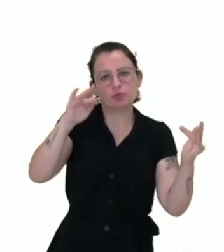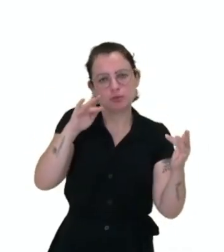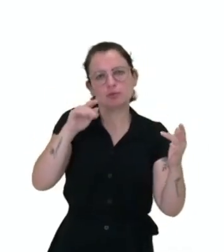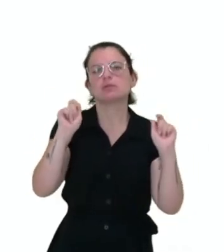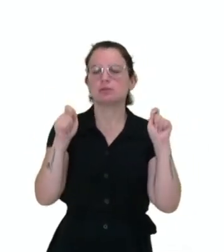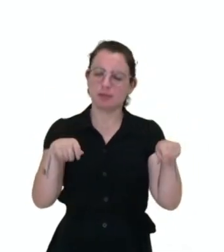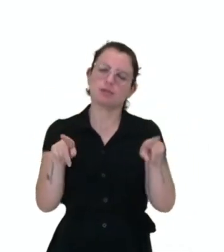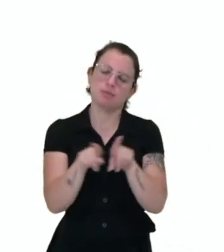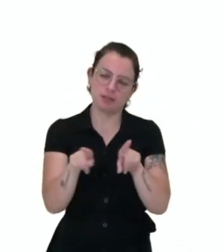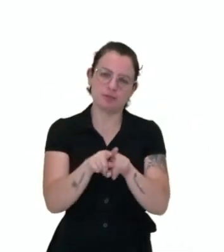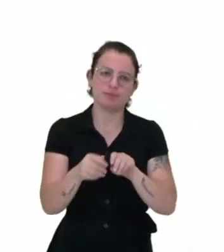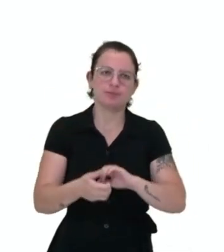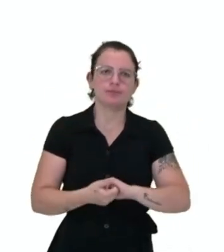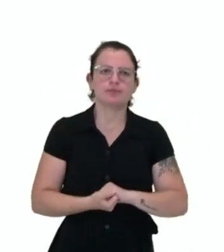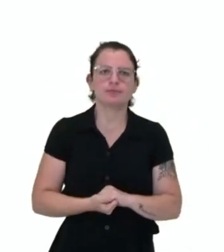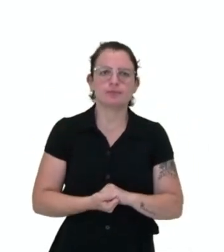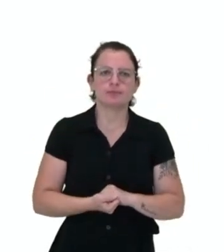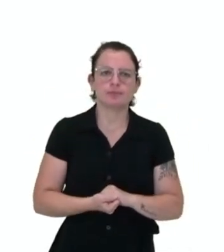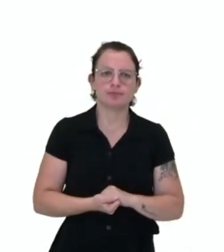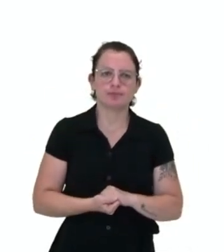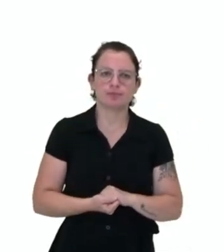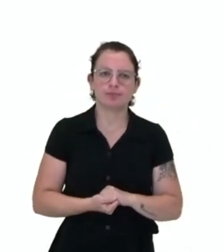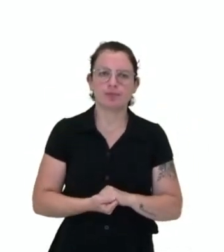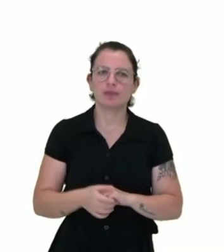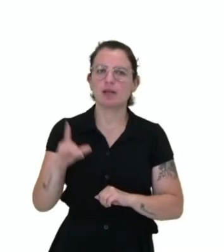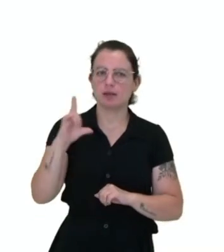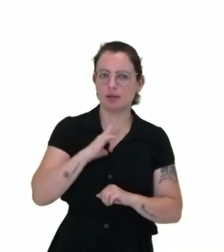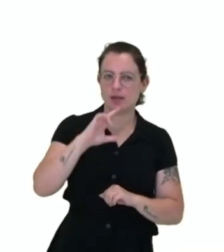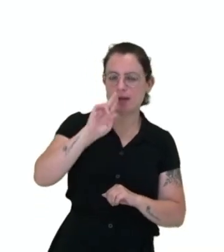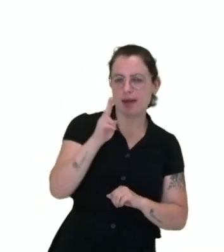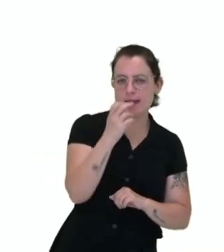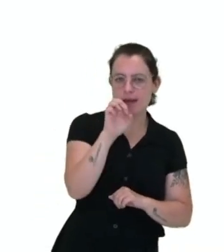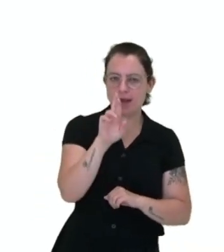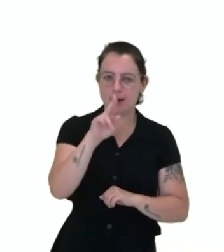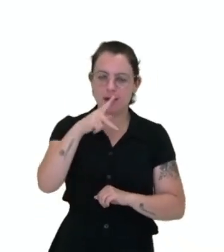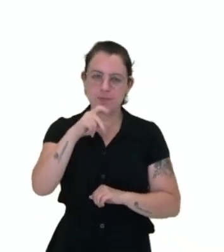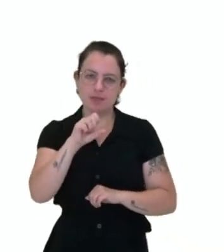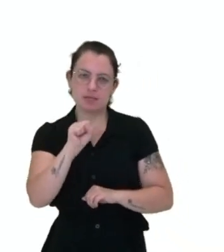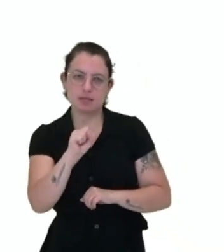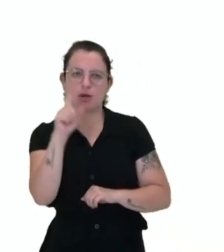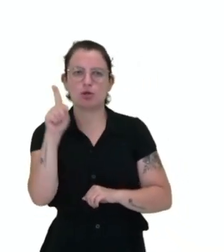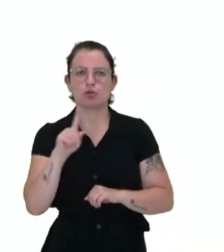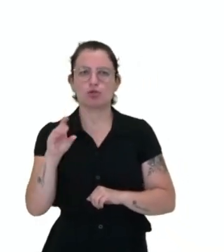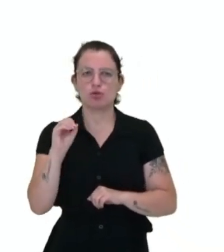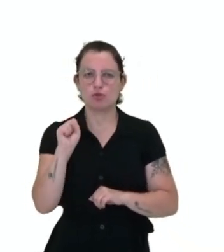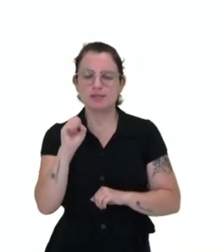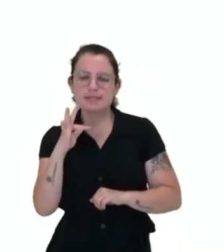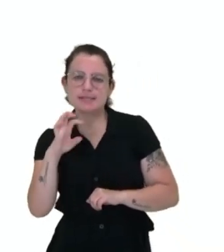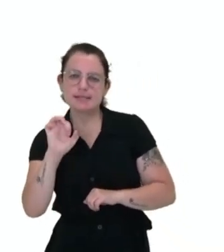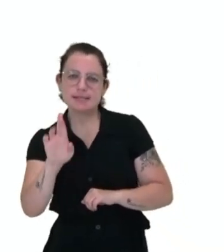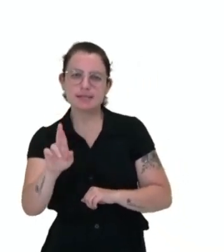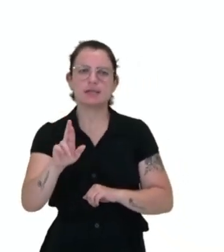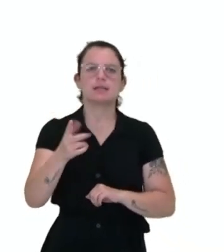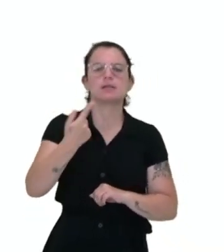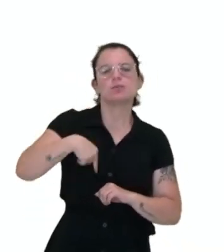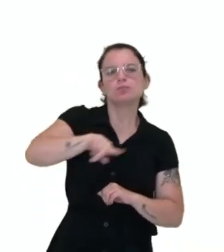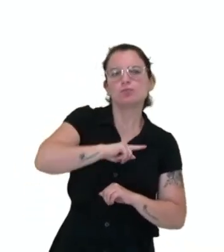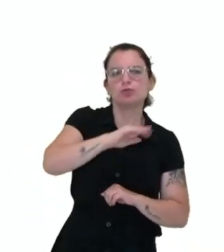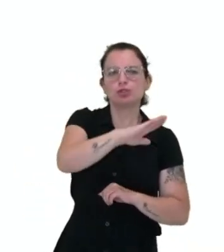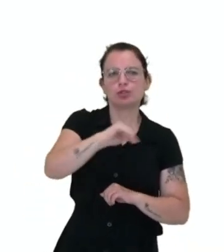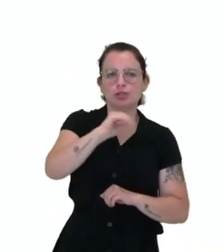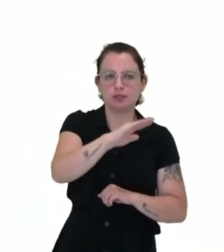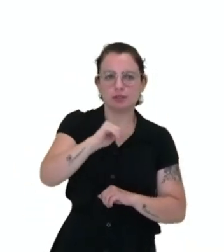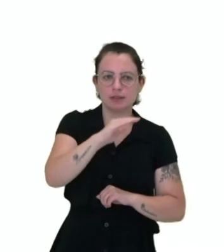infectada. Então, aqui nós temos a herpes zoster, que pode ser chamada também